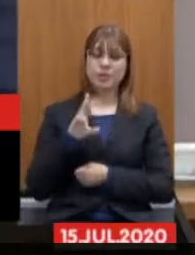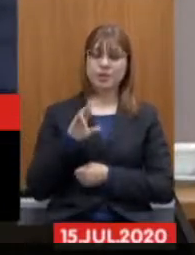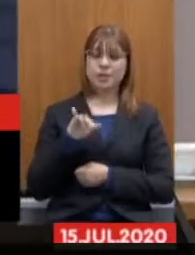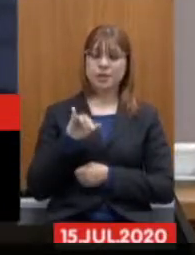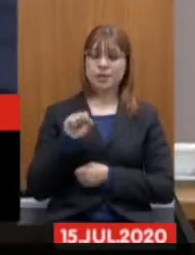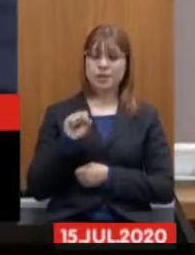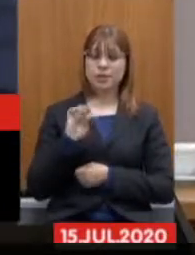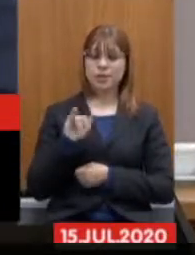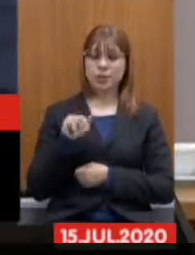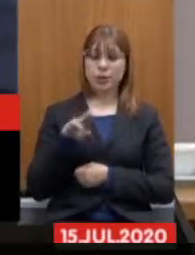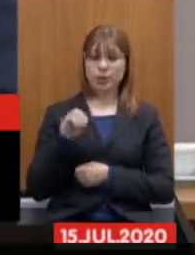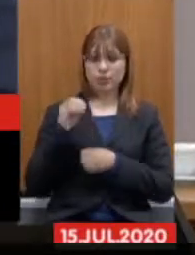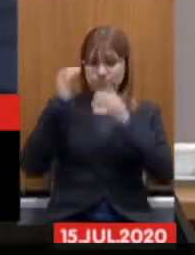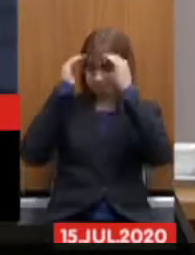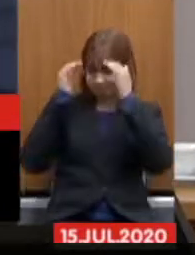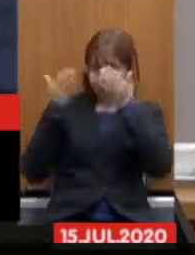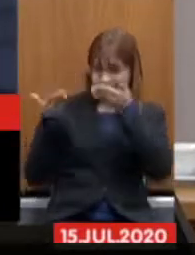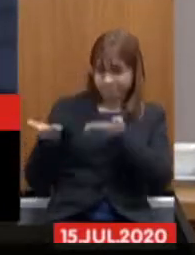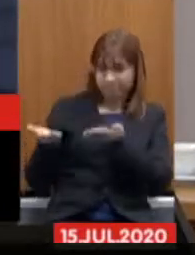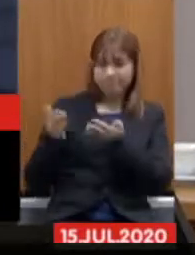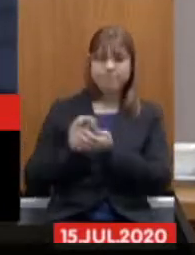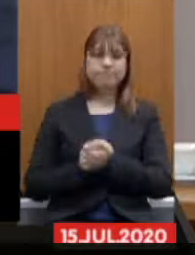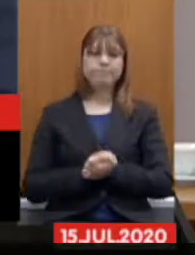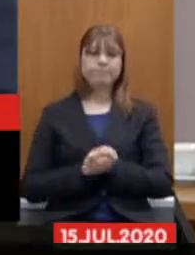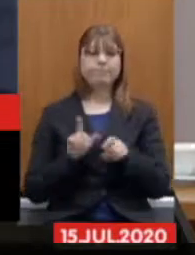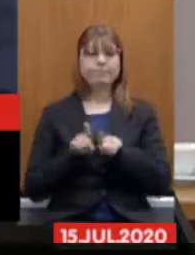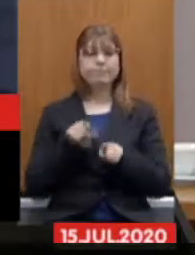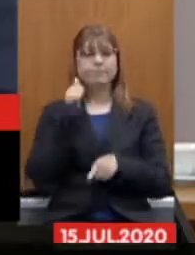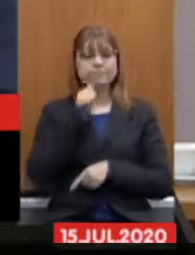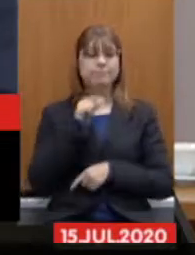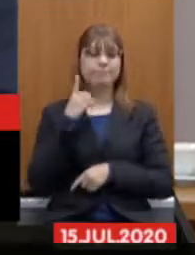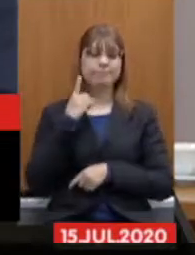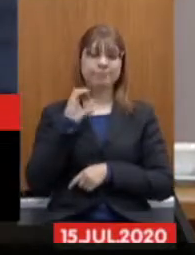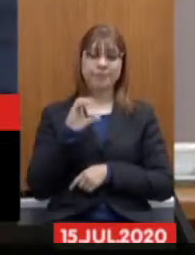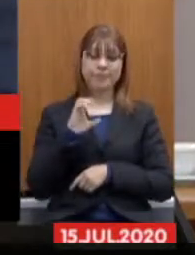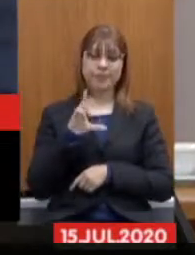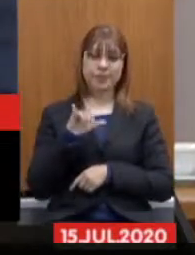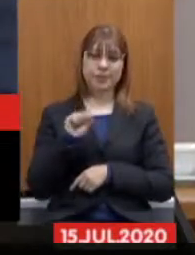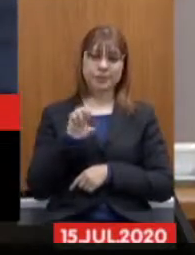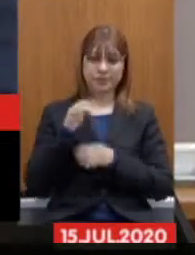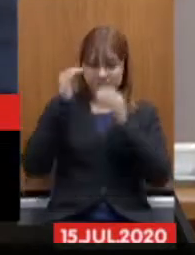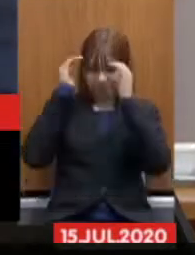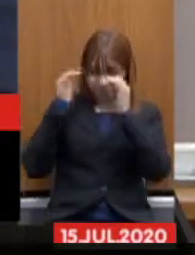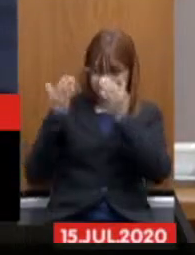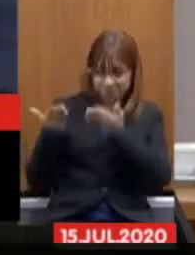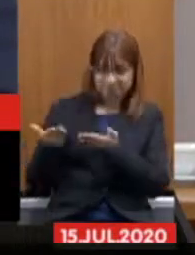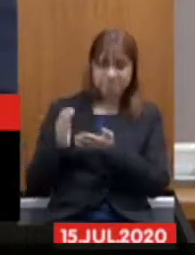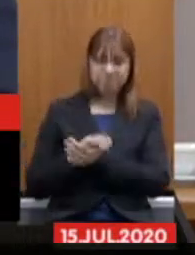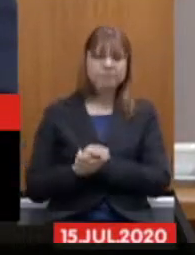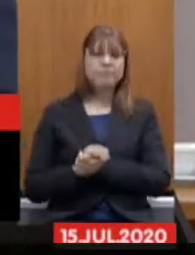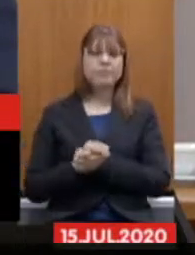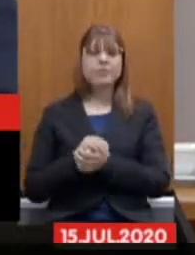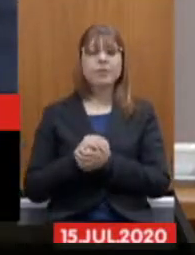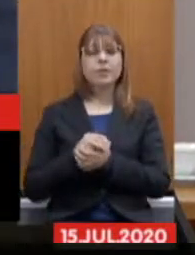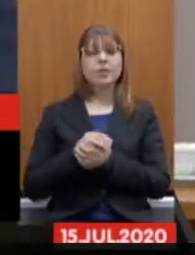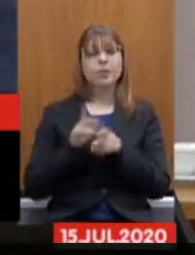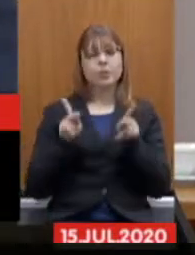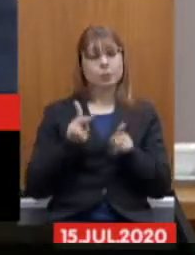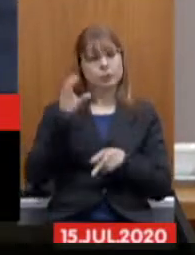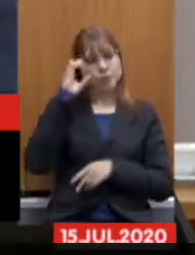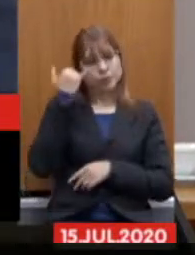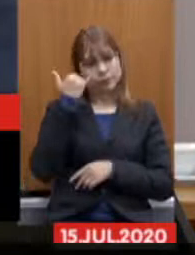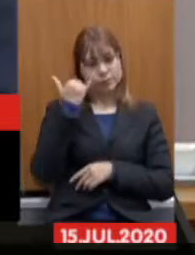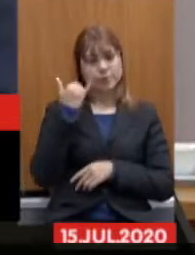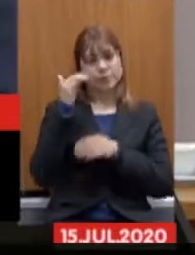silveira meus respeitos a deputado deputado da celise laviola nos espíritos professor cleiton meus